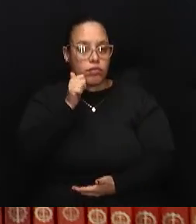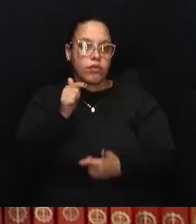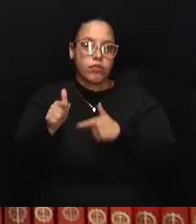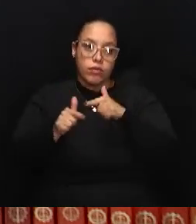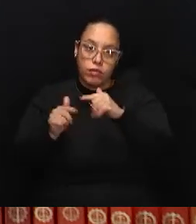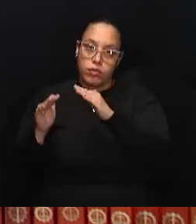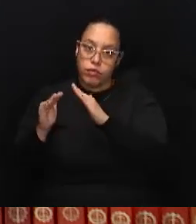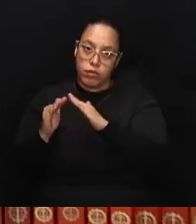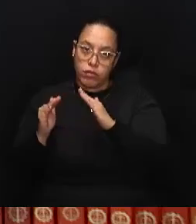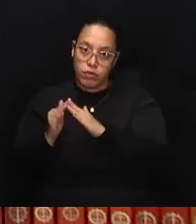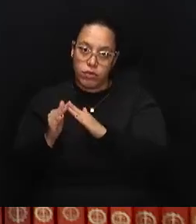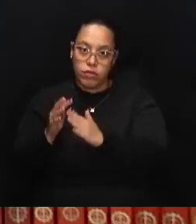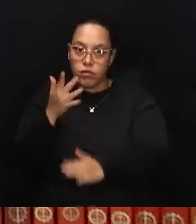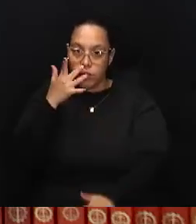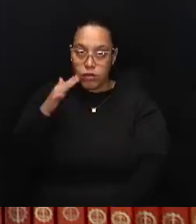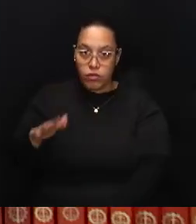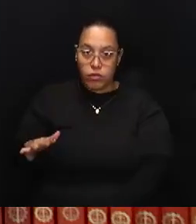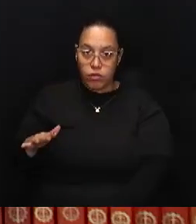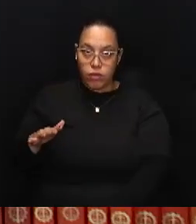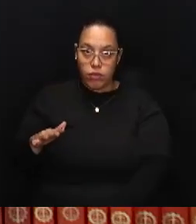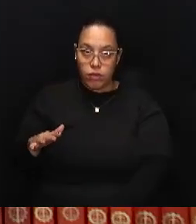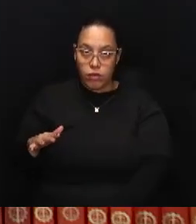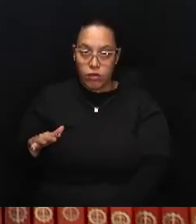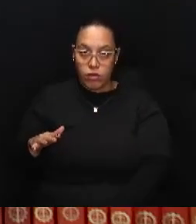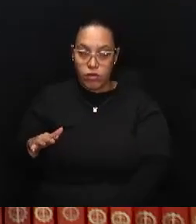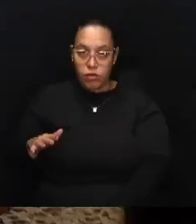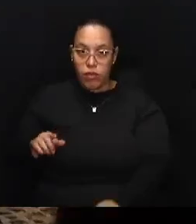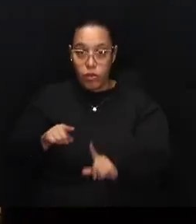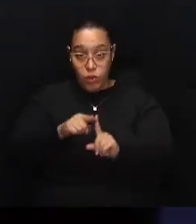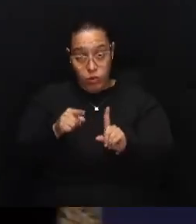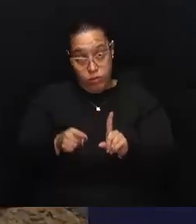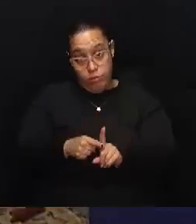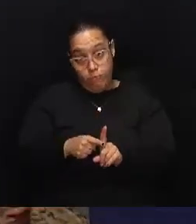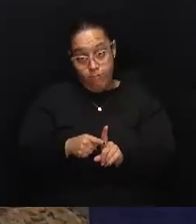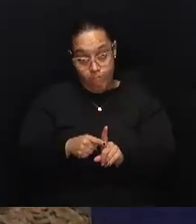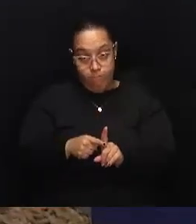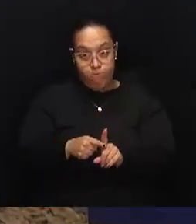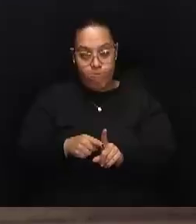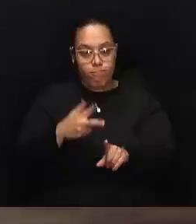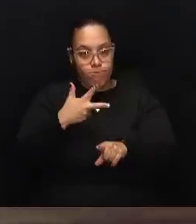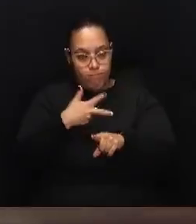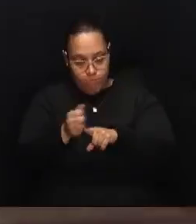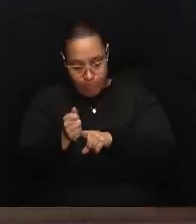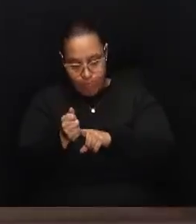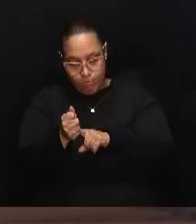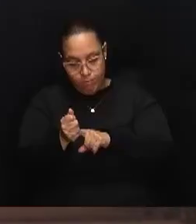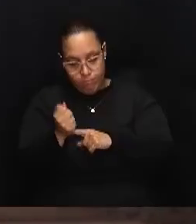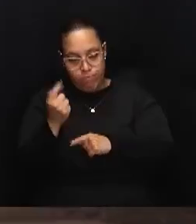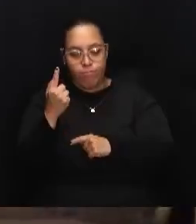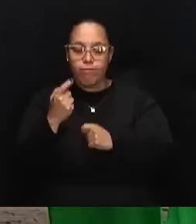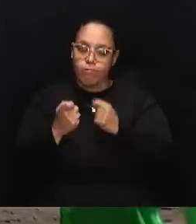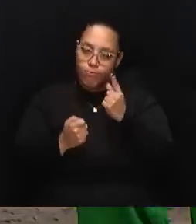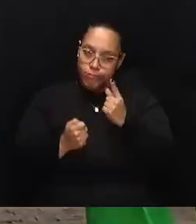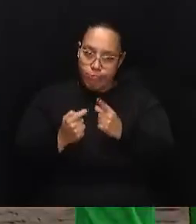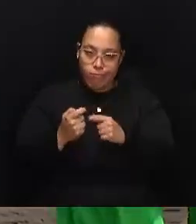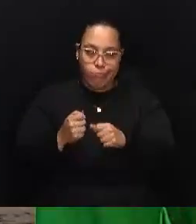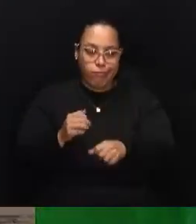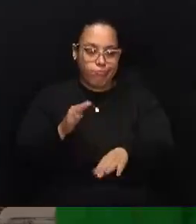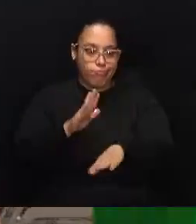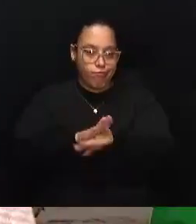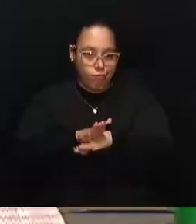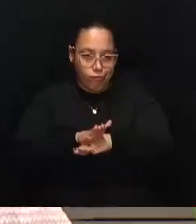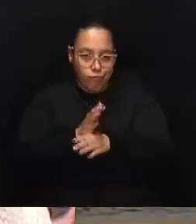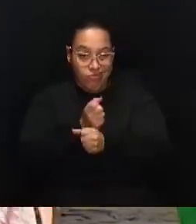trabalham em casa com as suas crianças ou mesmo período gestacional. Apesar das conquistas, ainda há muitos paradigmas